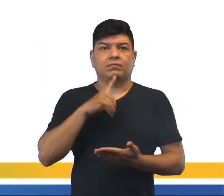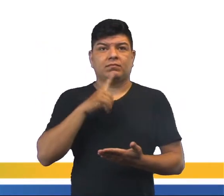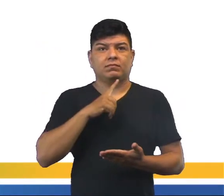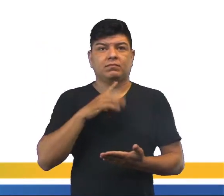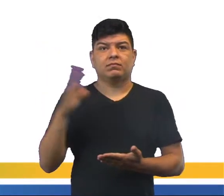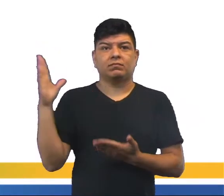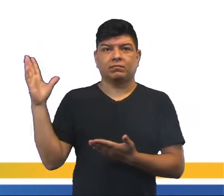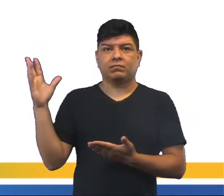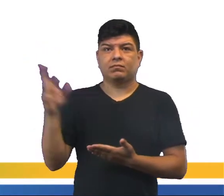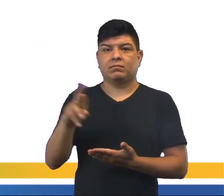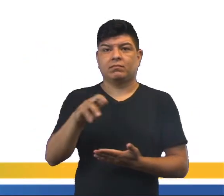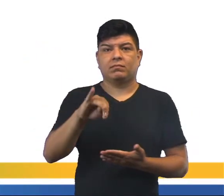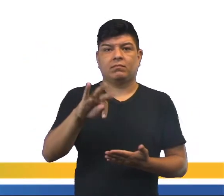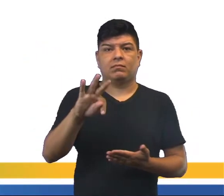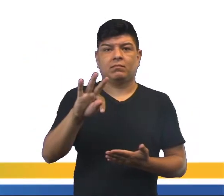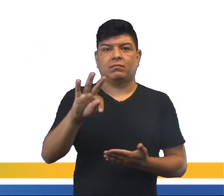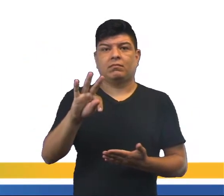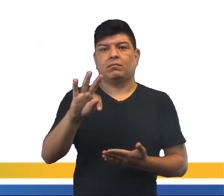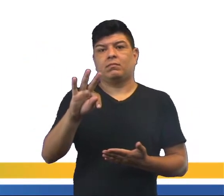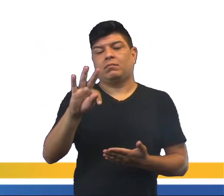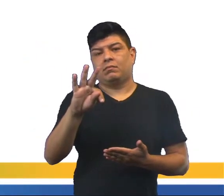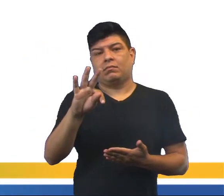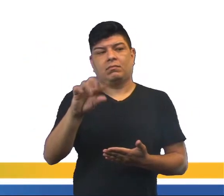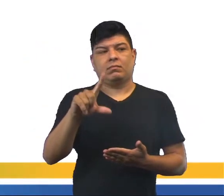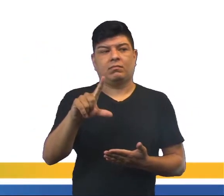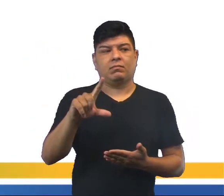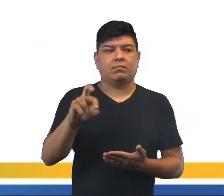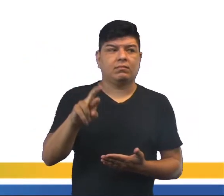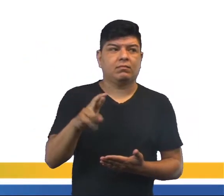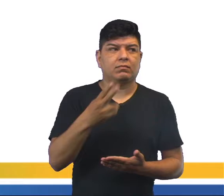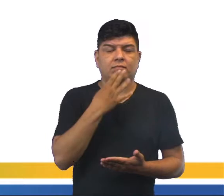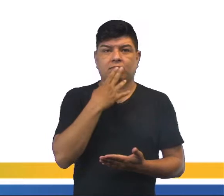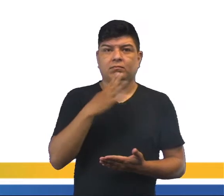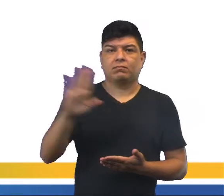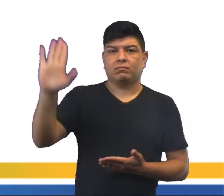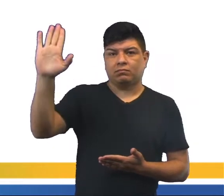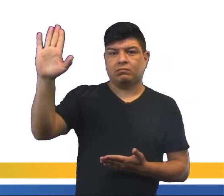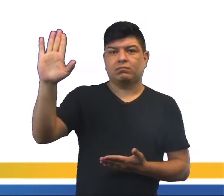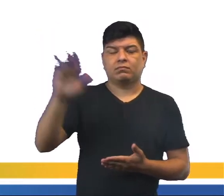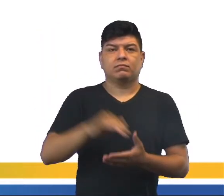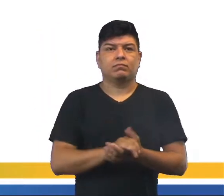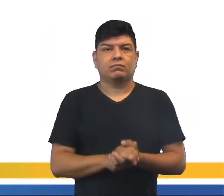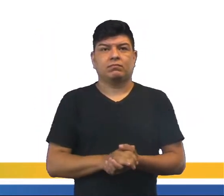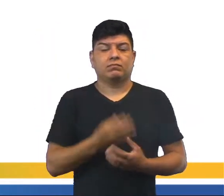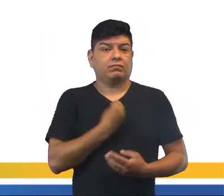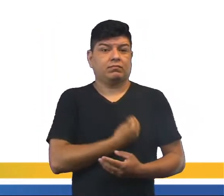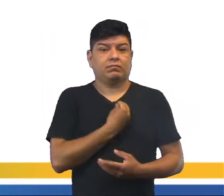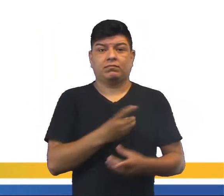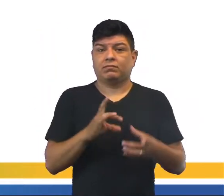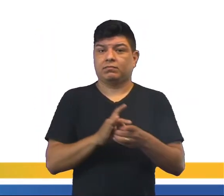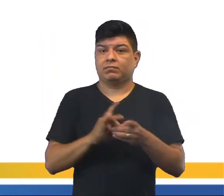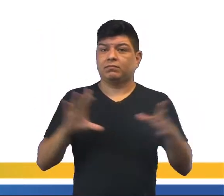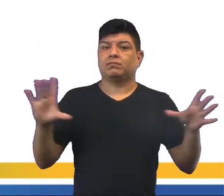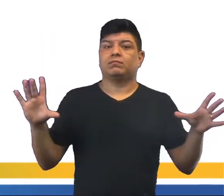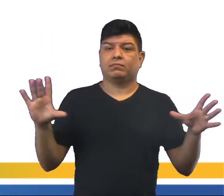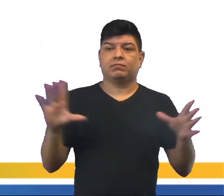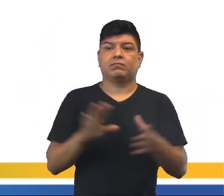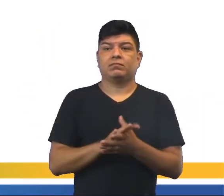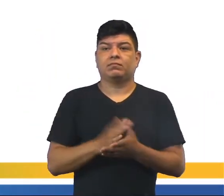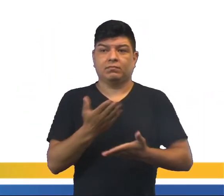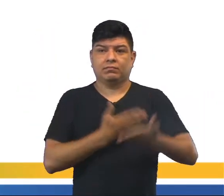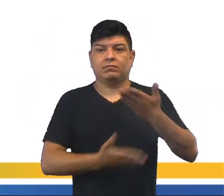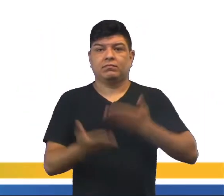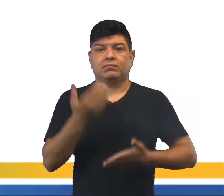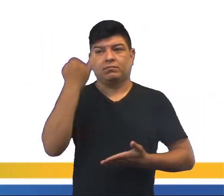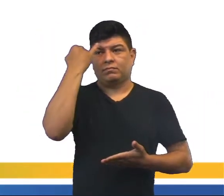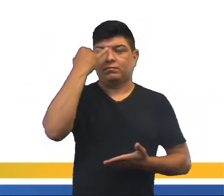aí, Repitam comigo: vivemos numa democracia, Ele quer passar a